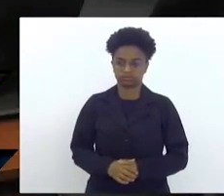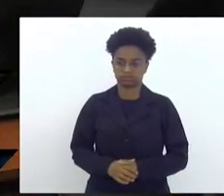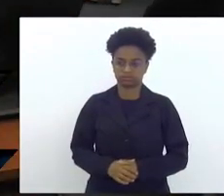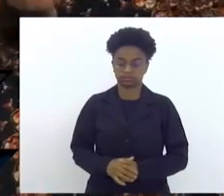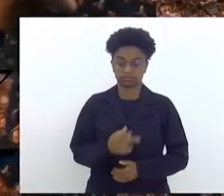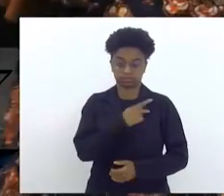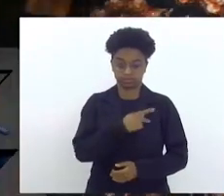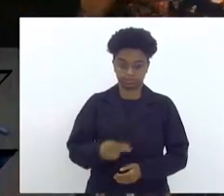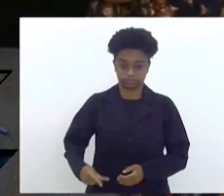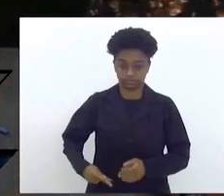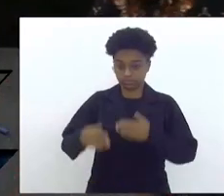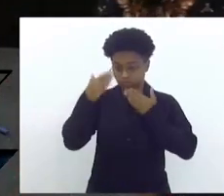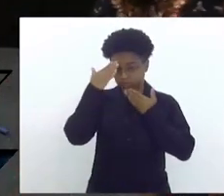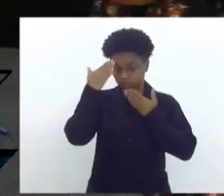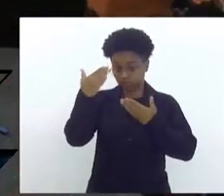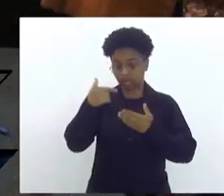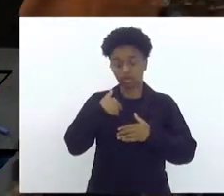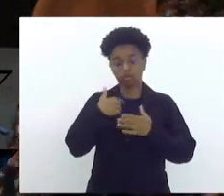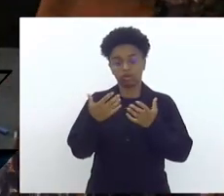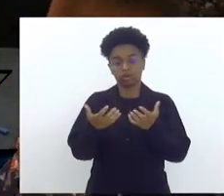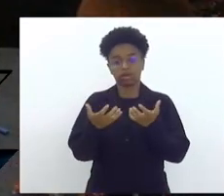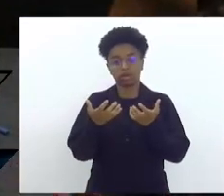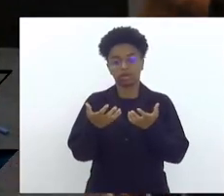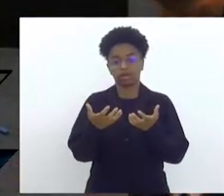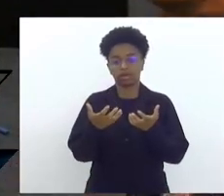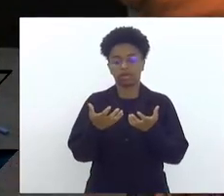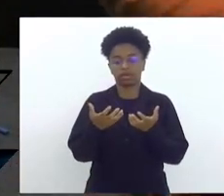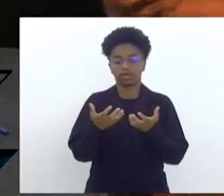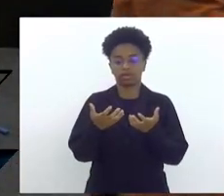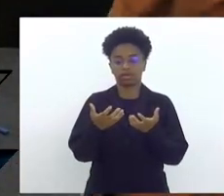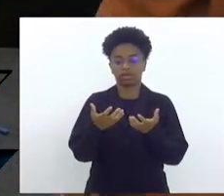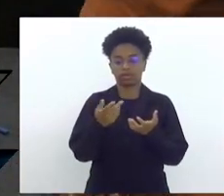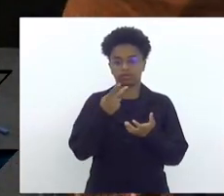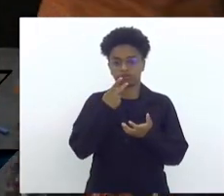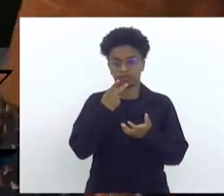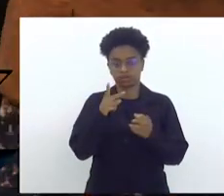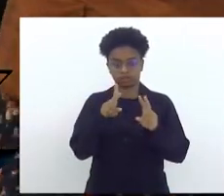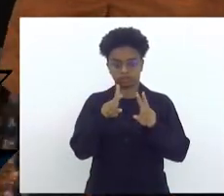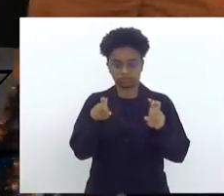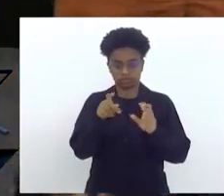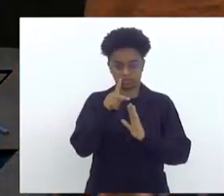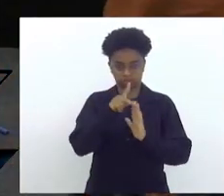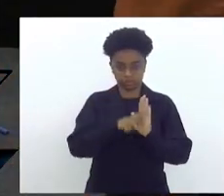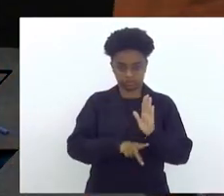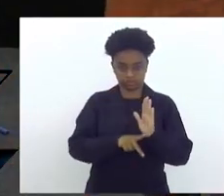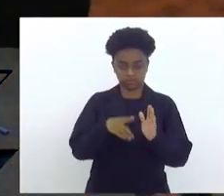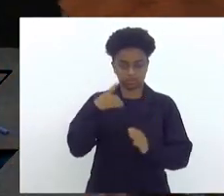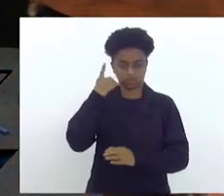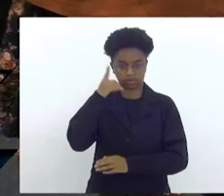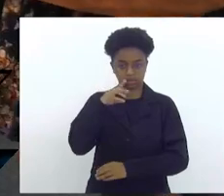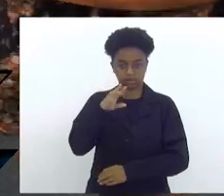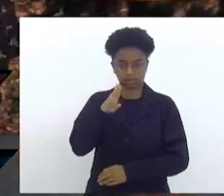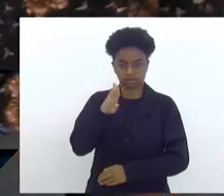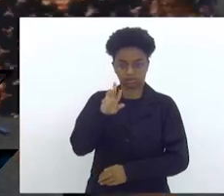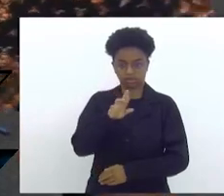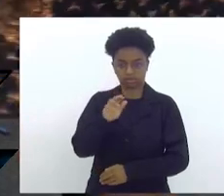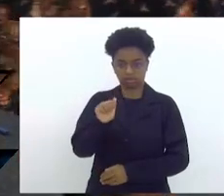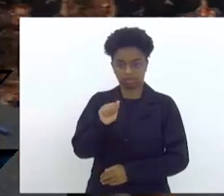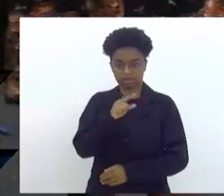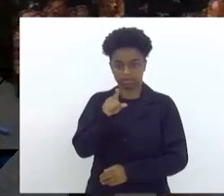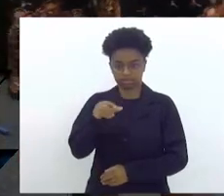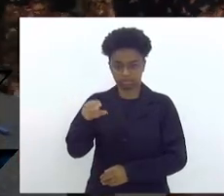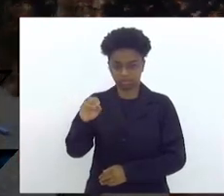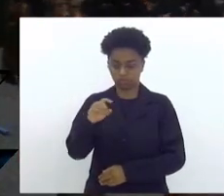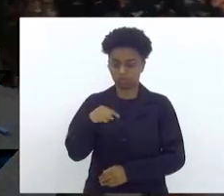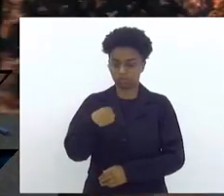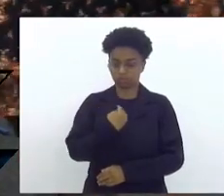Presidente muito obrigado eu só queria relativo ao projeto do deputado brasão o